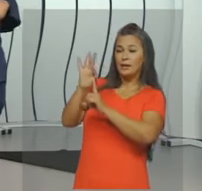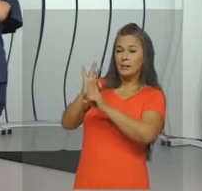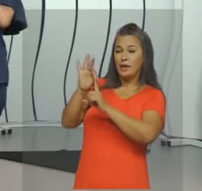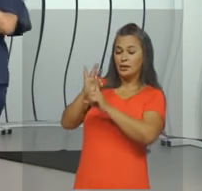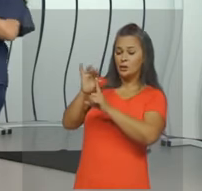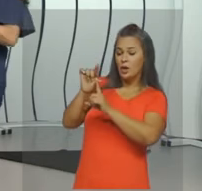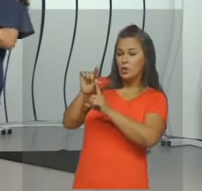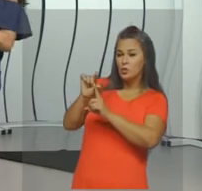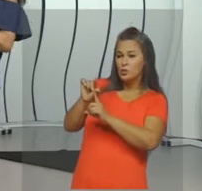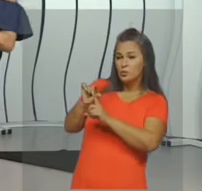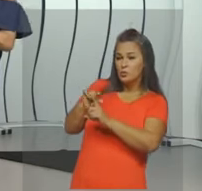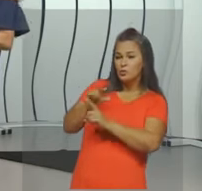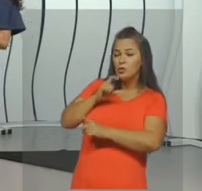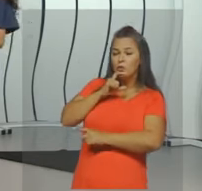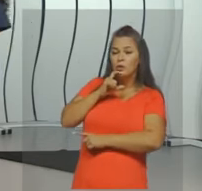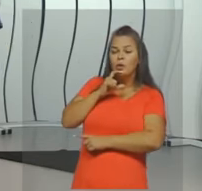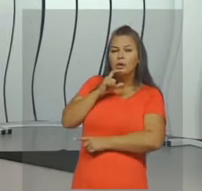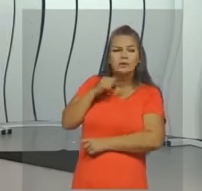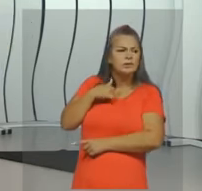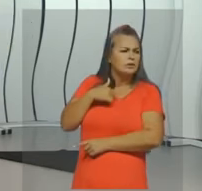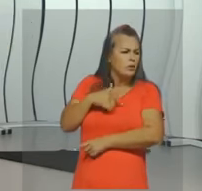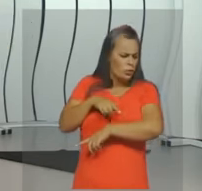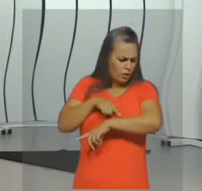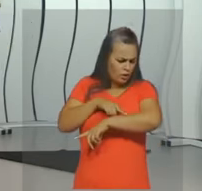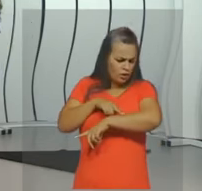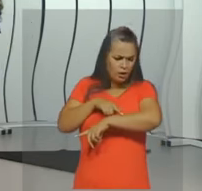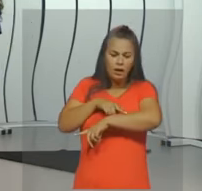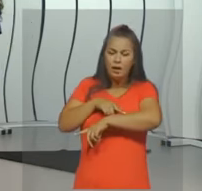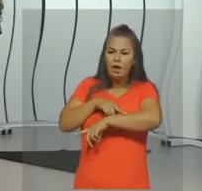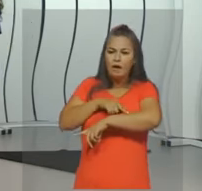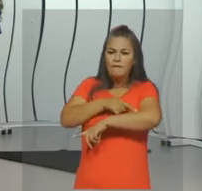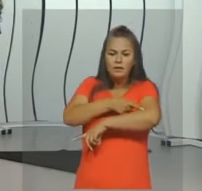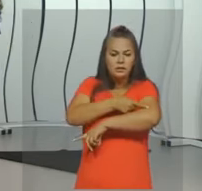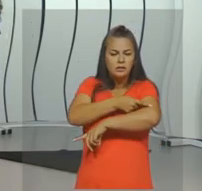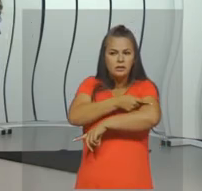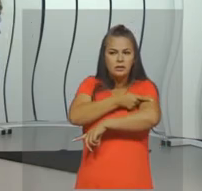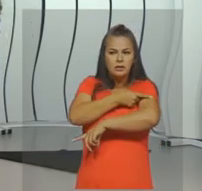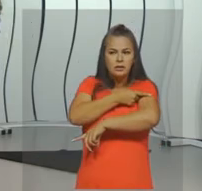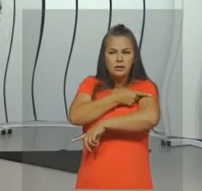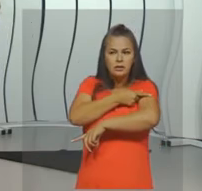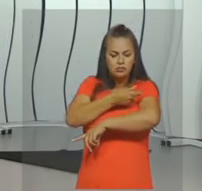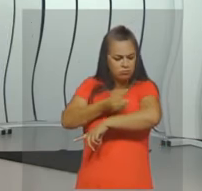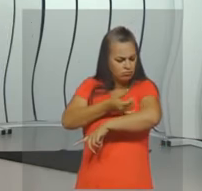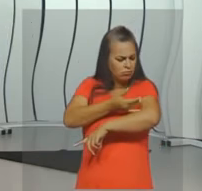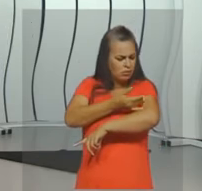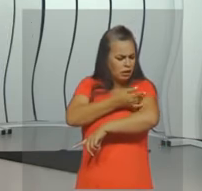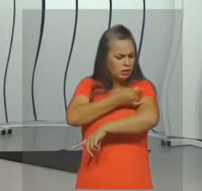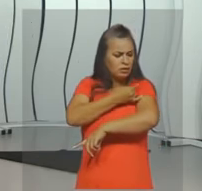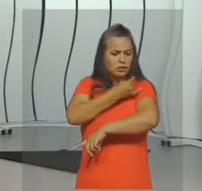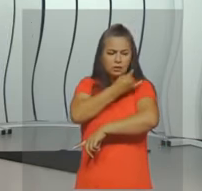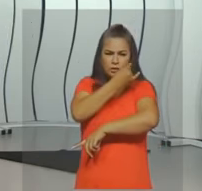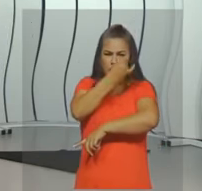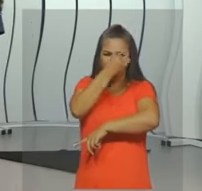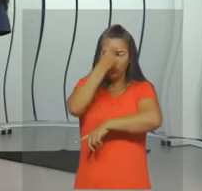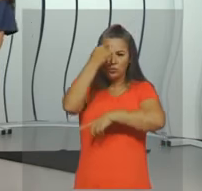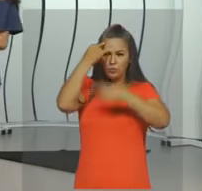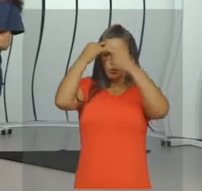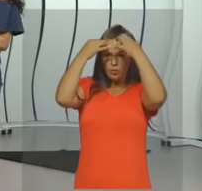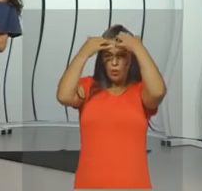subir até o seu cérebro. Aqui ele vai passar pela medula, tá? E esse, então,